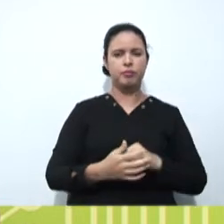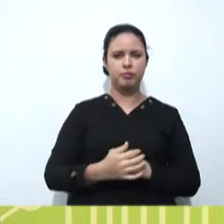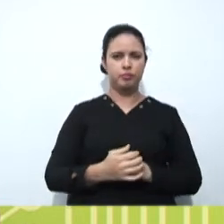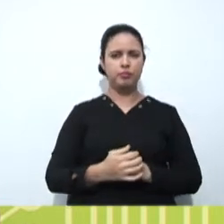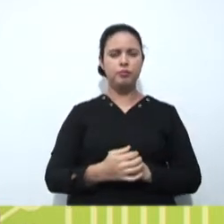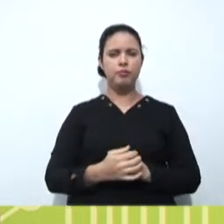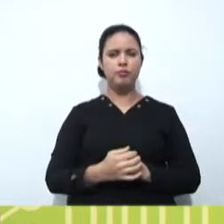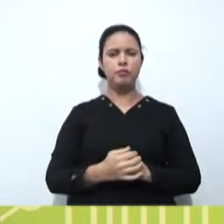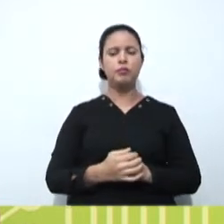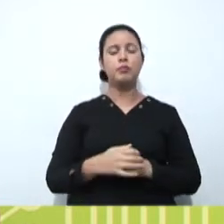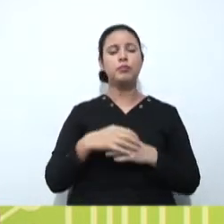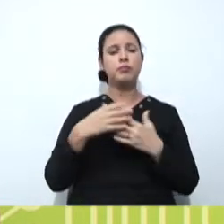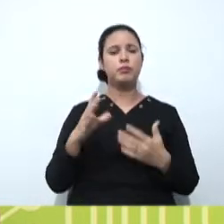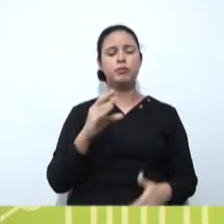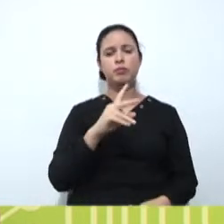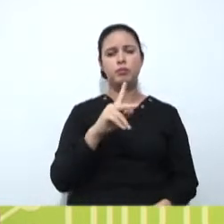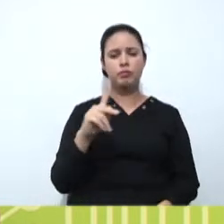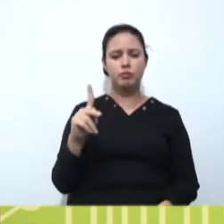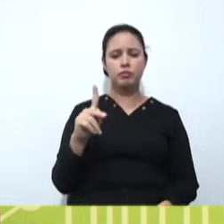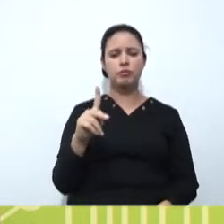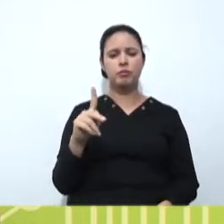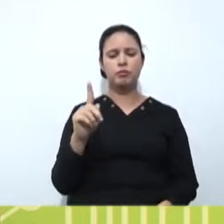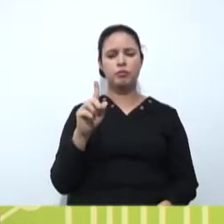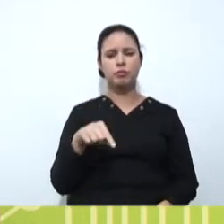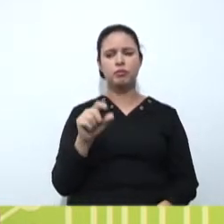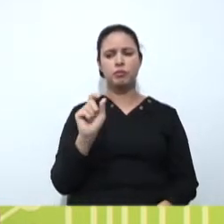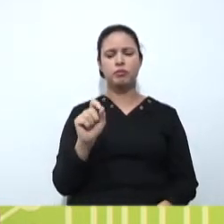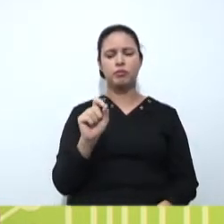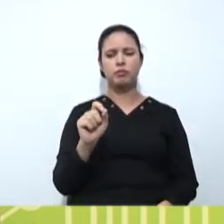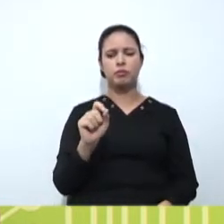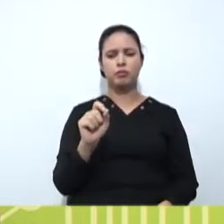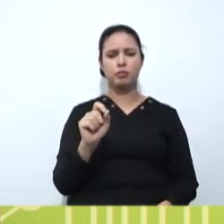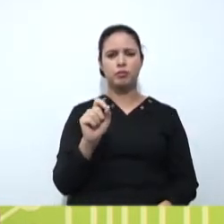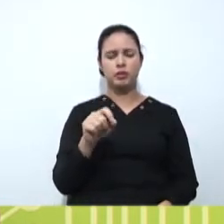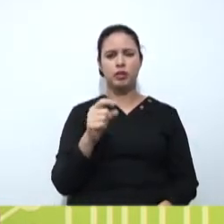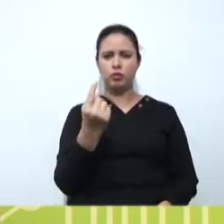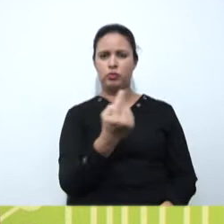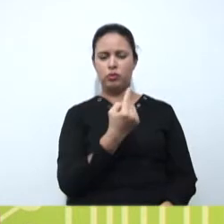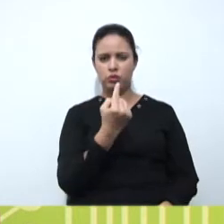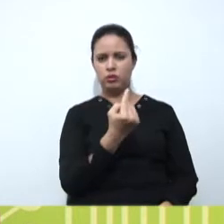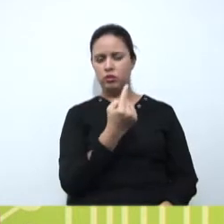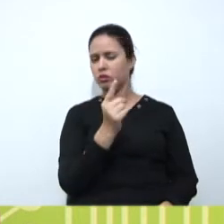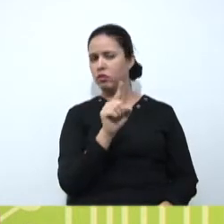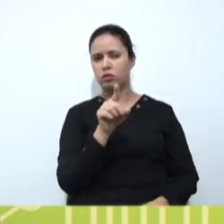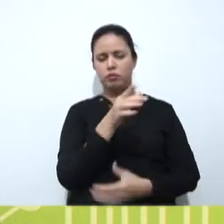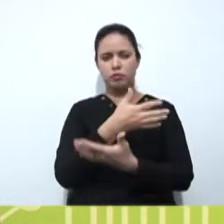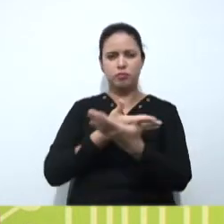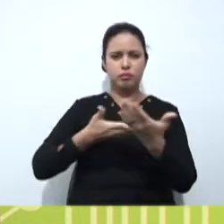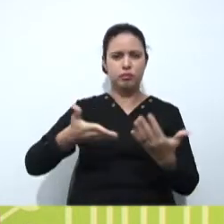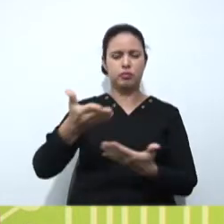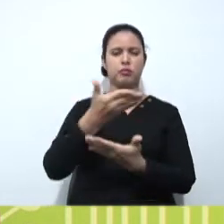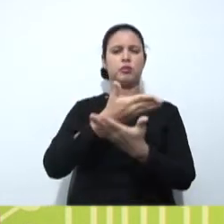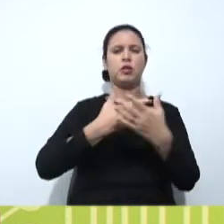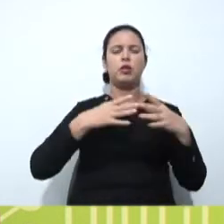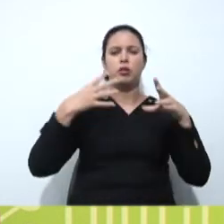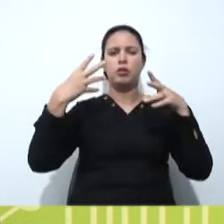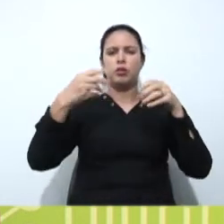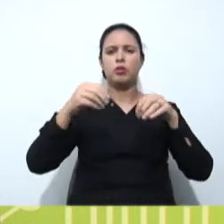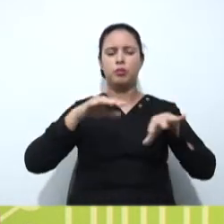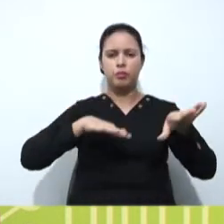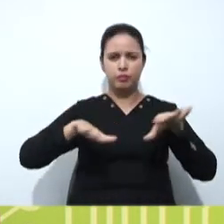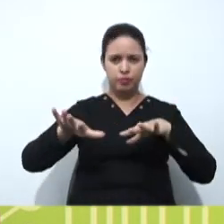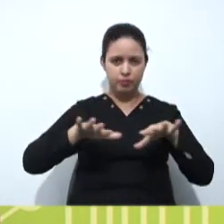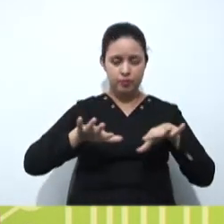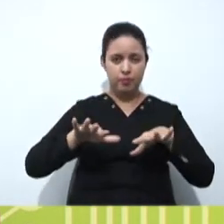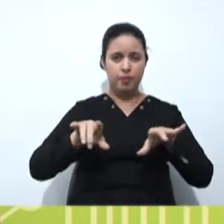que a nossa cooperativa, ela não está isolada, ela interage com todos esses movimentos. E